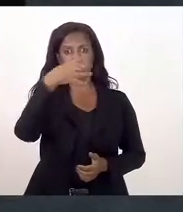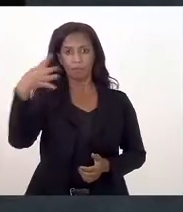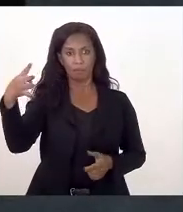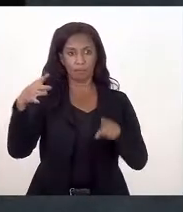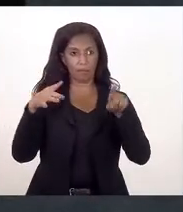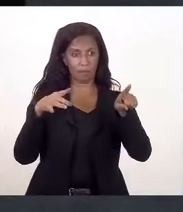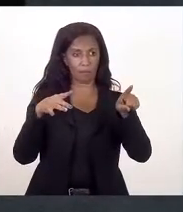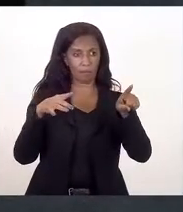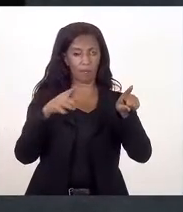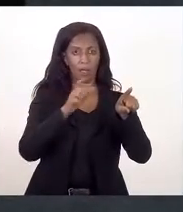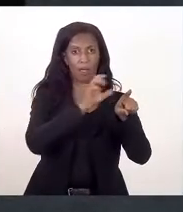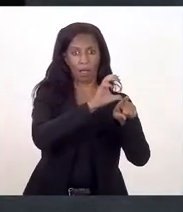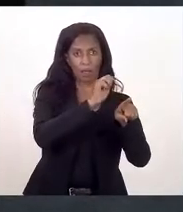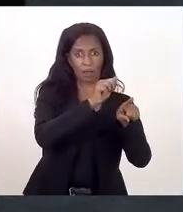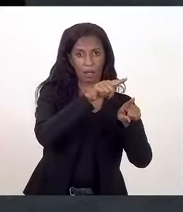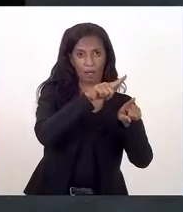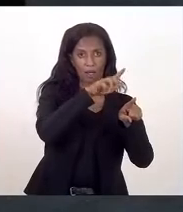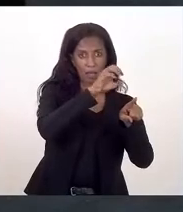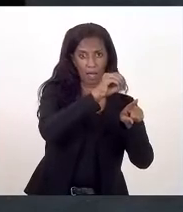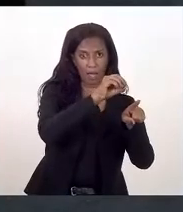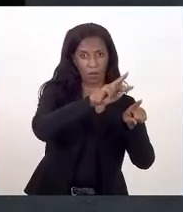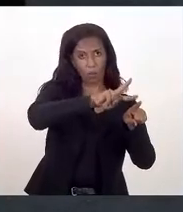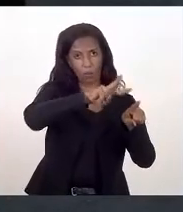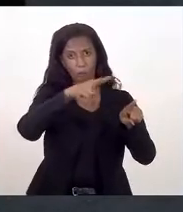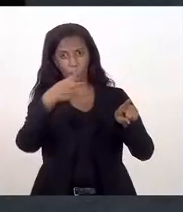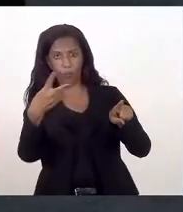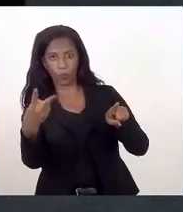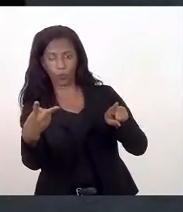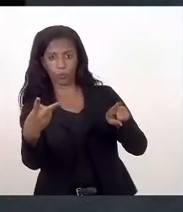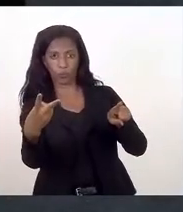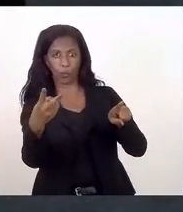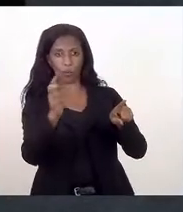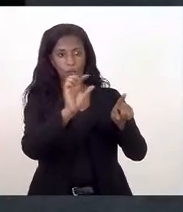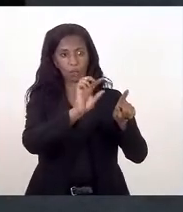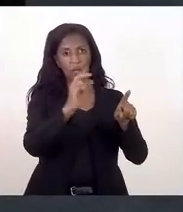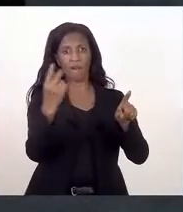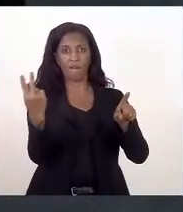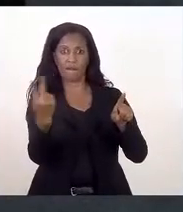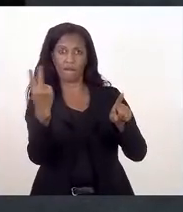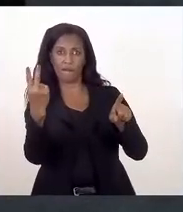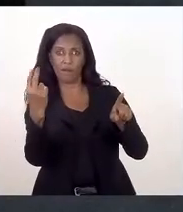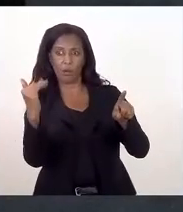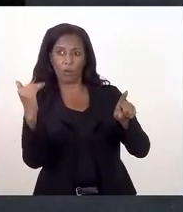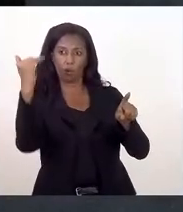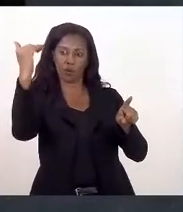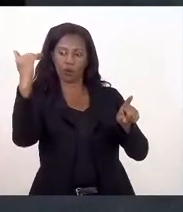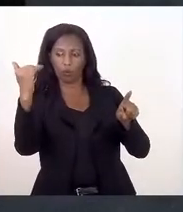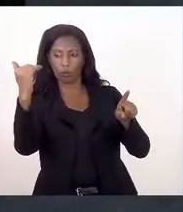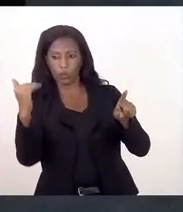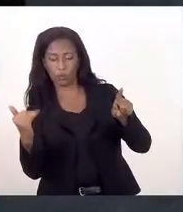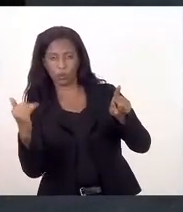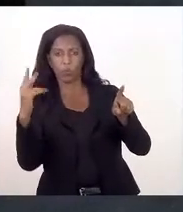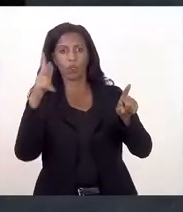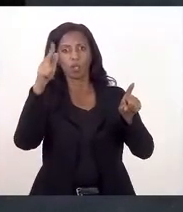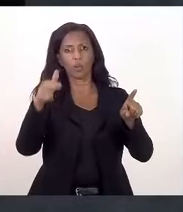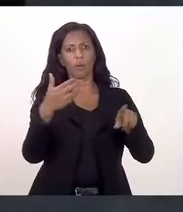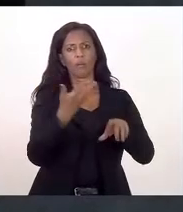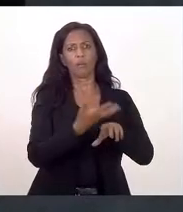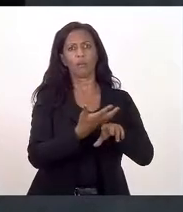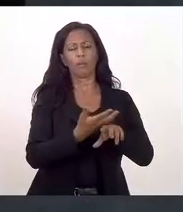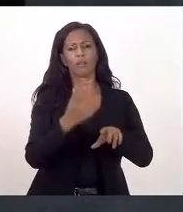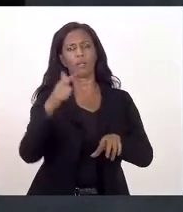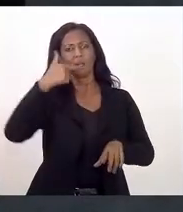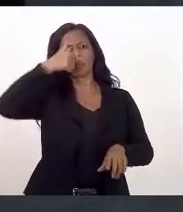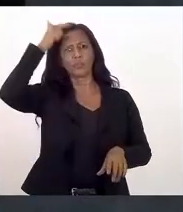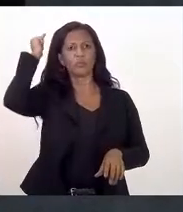assim e passou a ser assado. Esse era assim, passou a ser assim, manteve o valor, não aumentou conforme está na matéria. O deputado